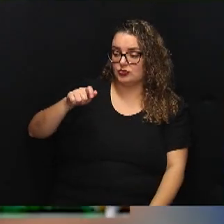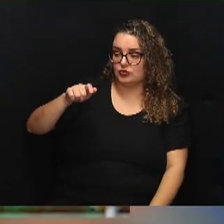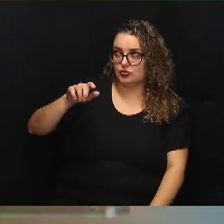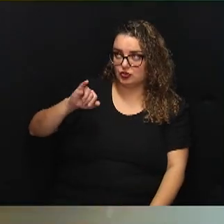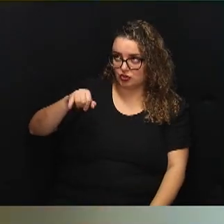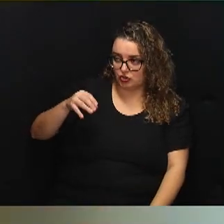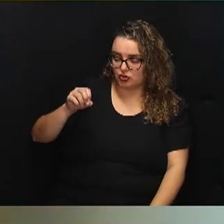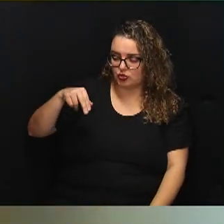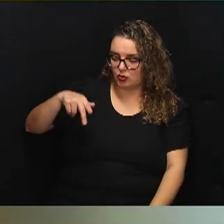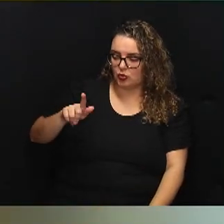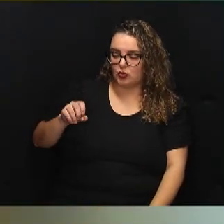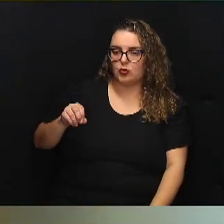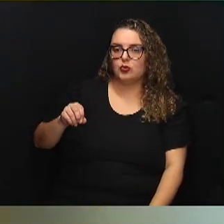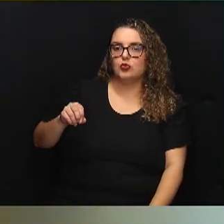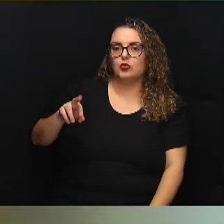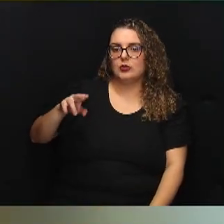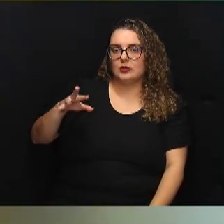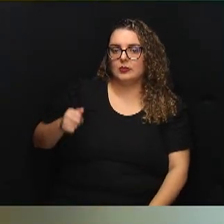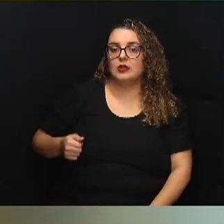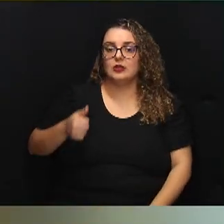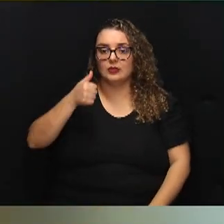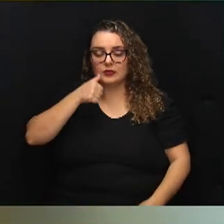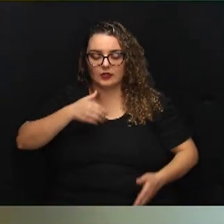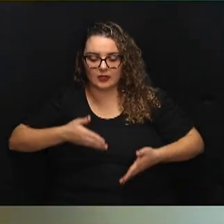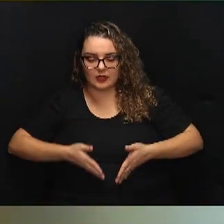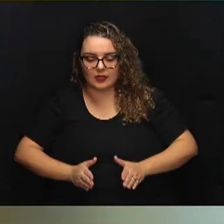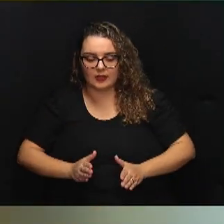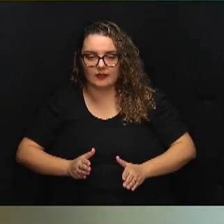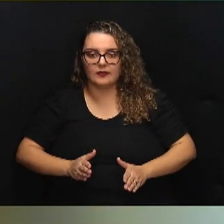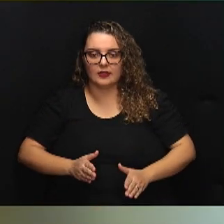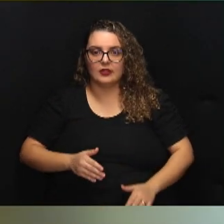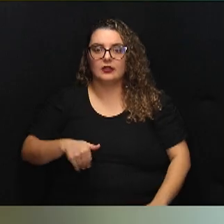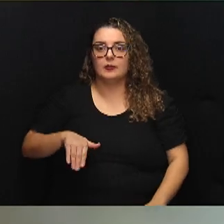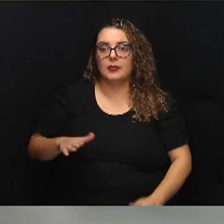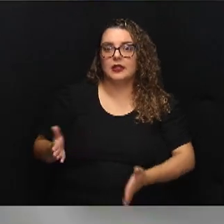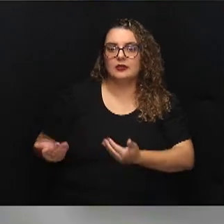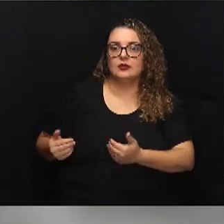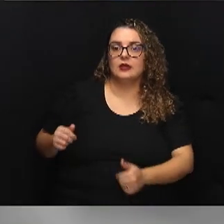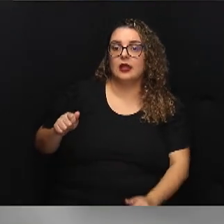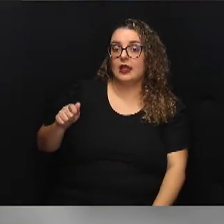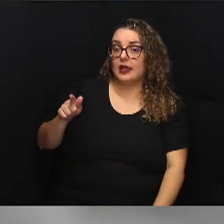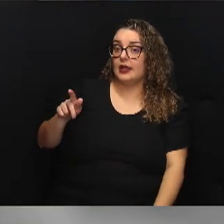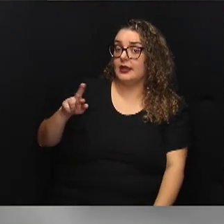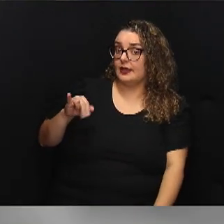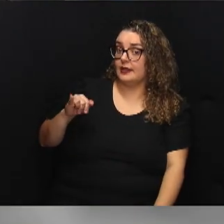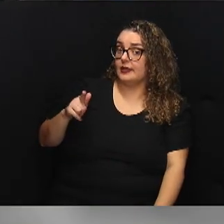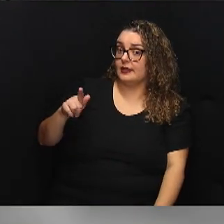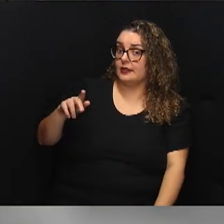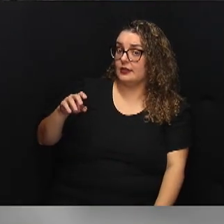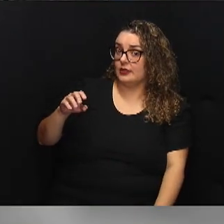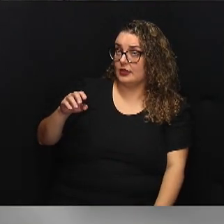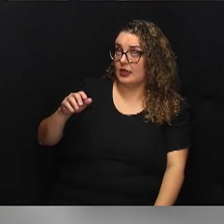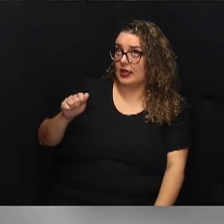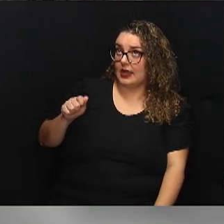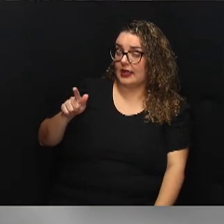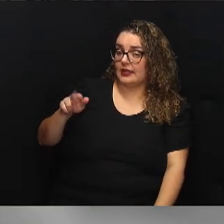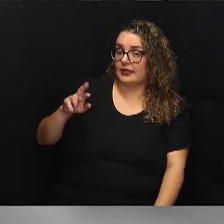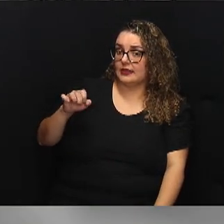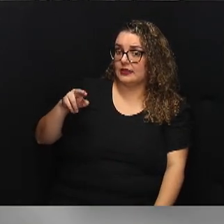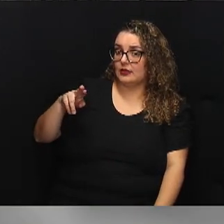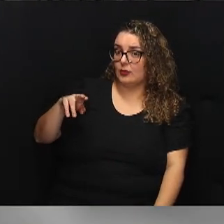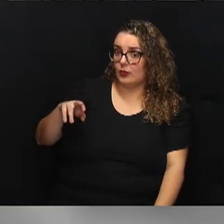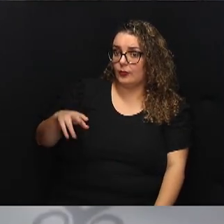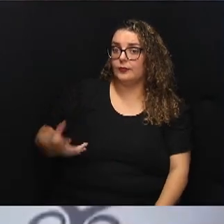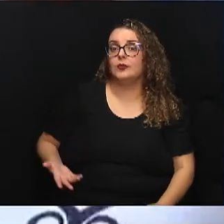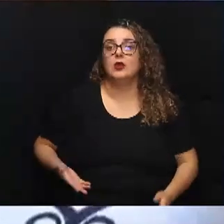a filha mais nova de Benedito Ribeiro, agriô responsável pela transmissão de saberes e orientação aos